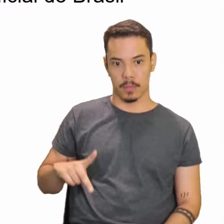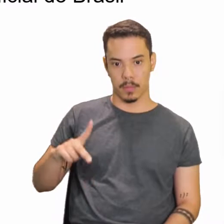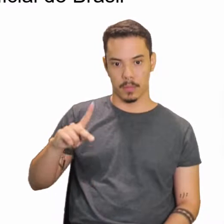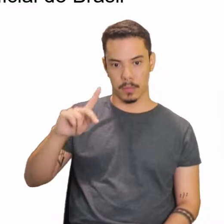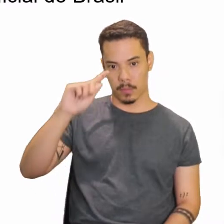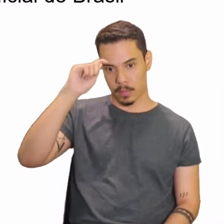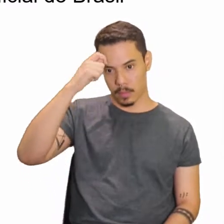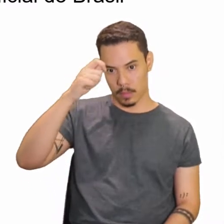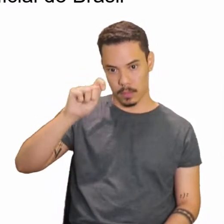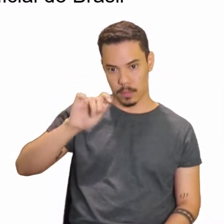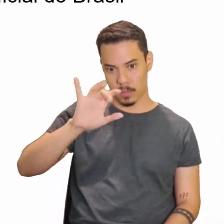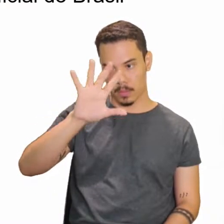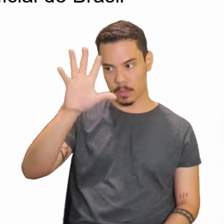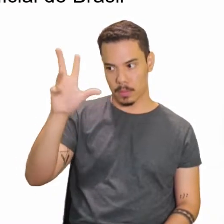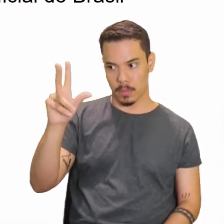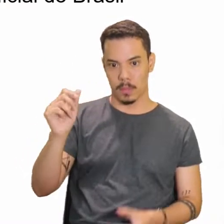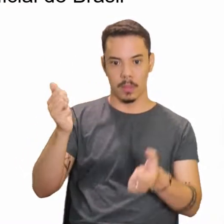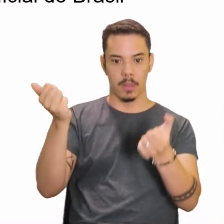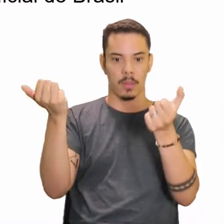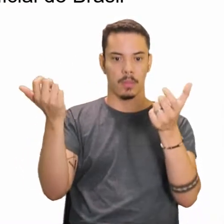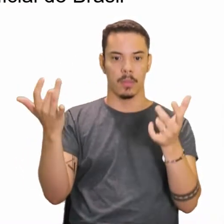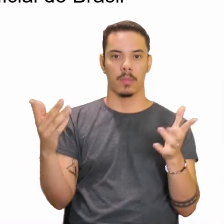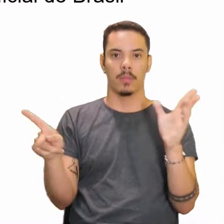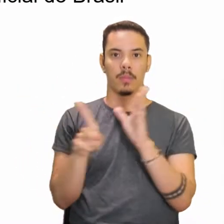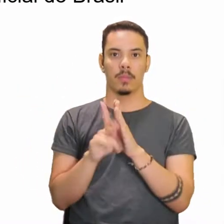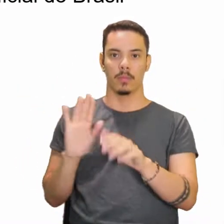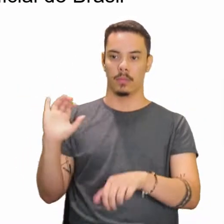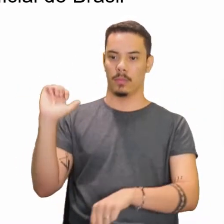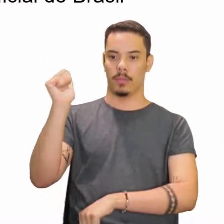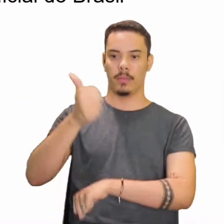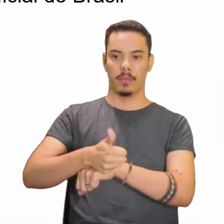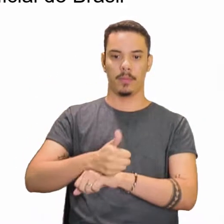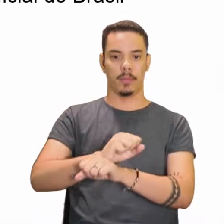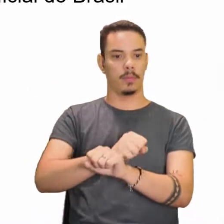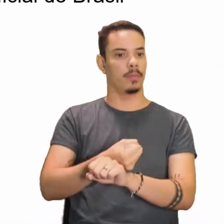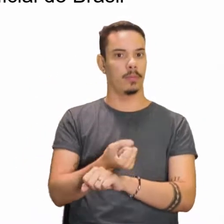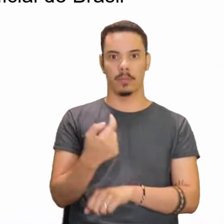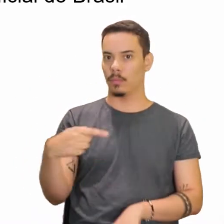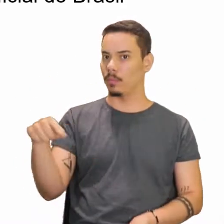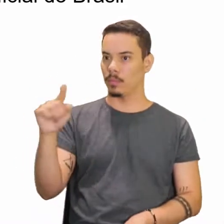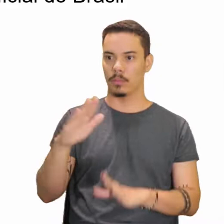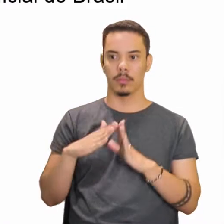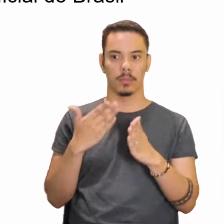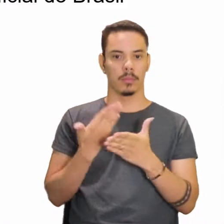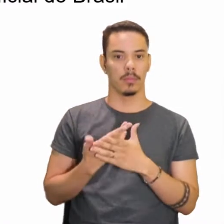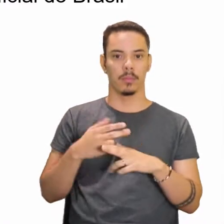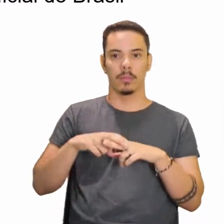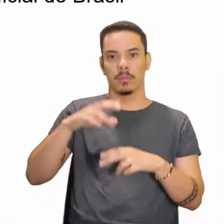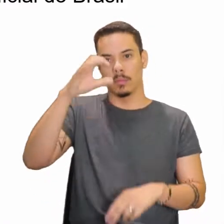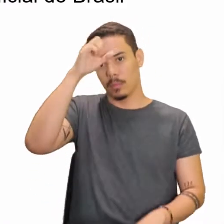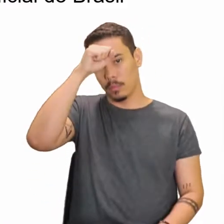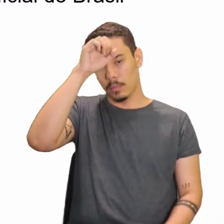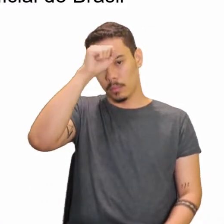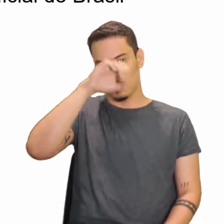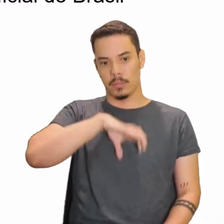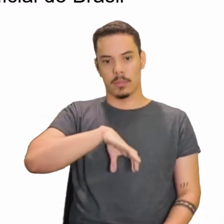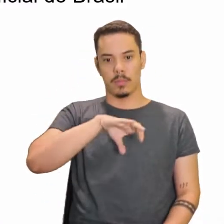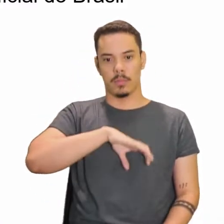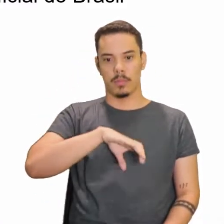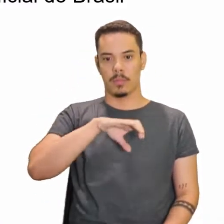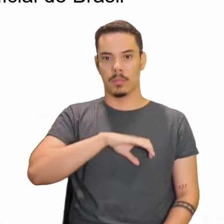aspas, os africanos que chegaram como escravo não frequentavam escolas e, portanto, aprendiam português